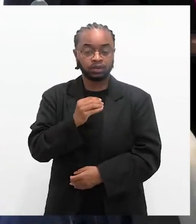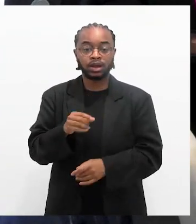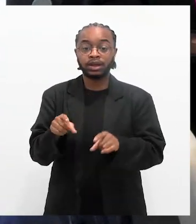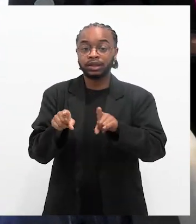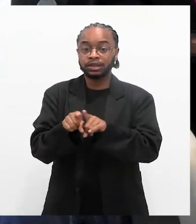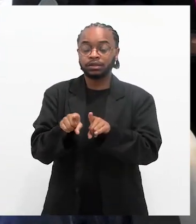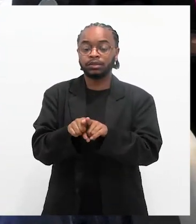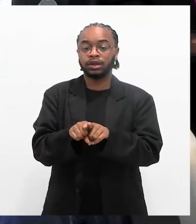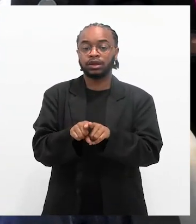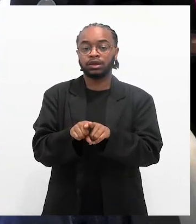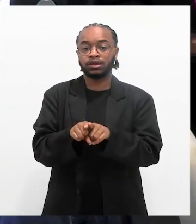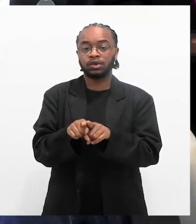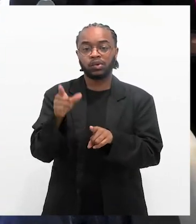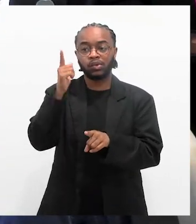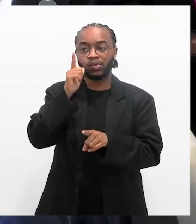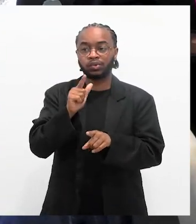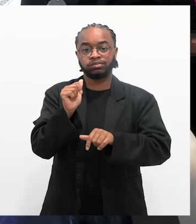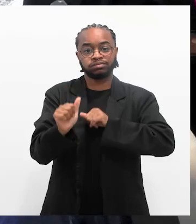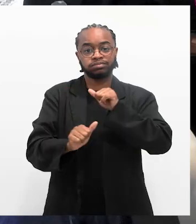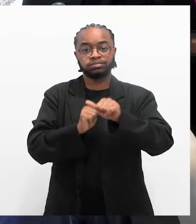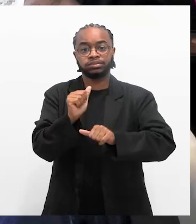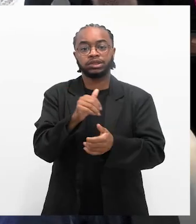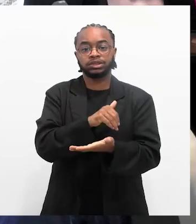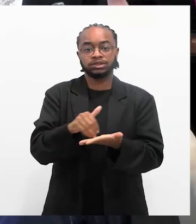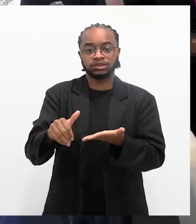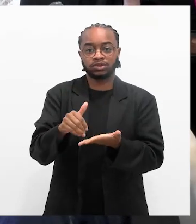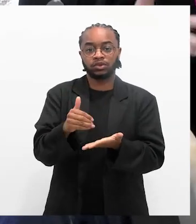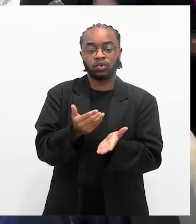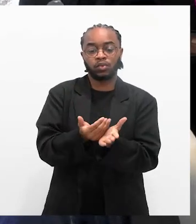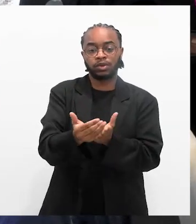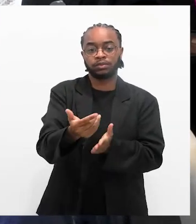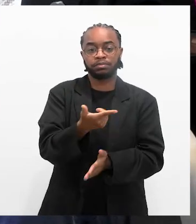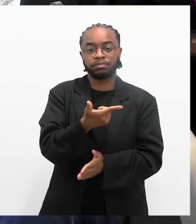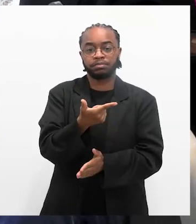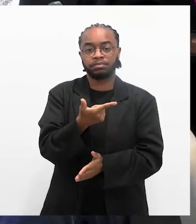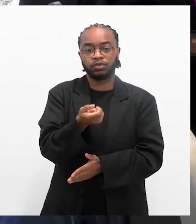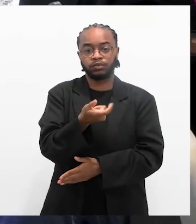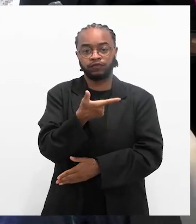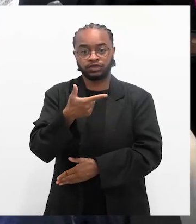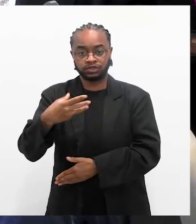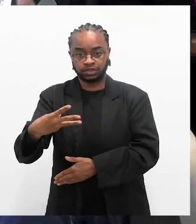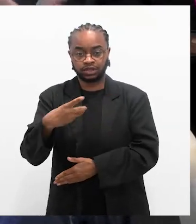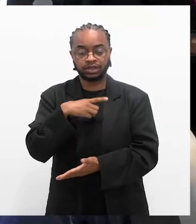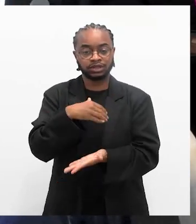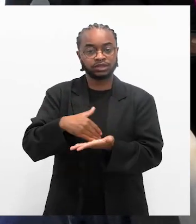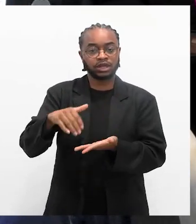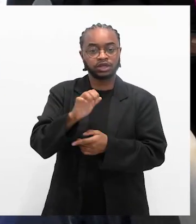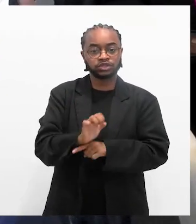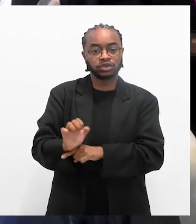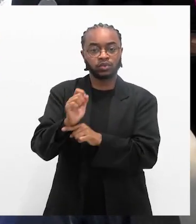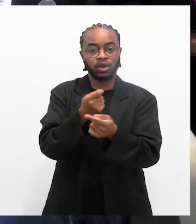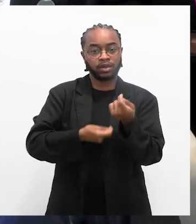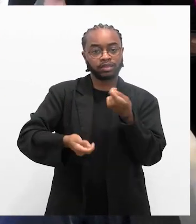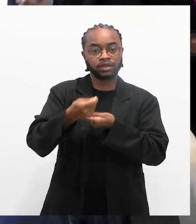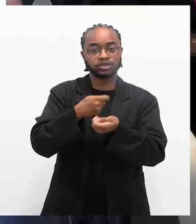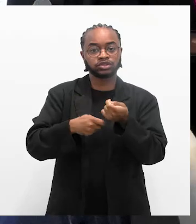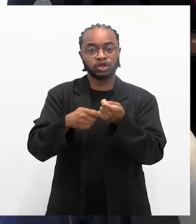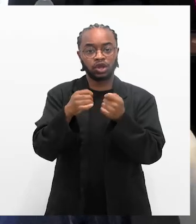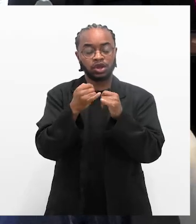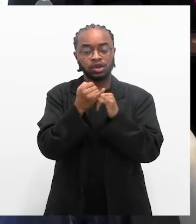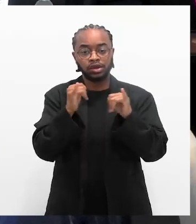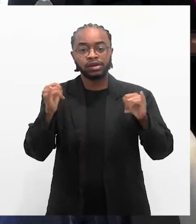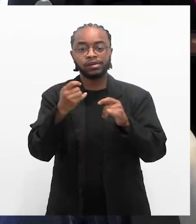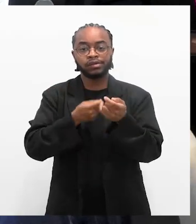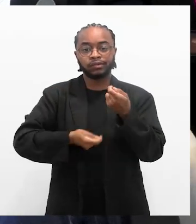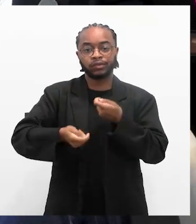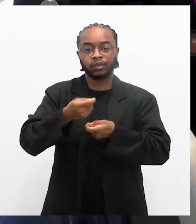Castro, e que acabou, então, se transformando numa secretaria no início de 2023, que é a Secretaria de Estado de Energia e